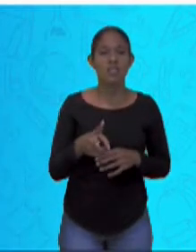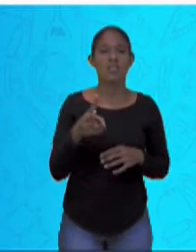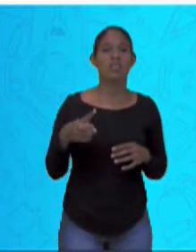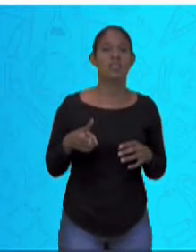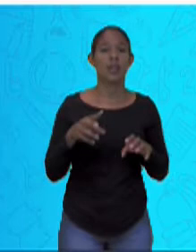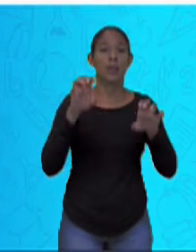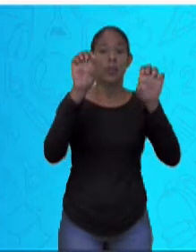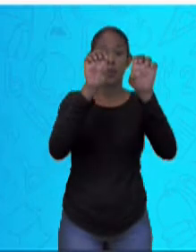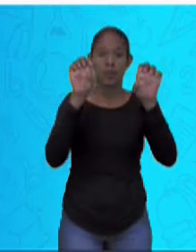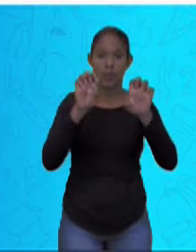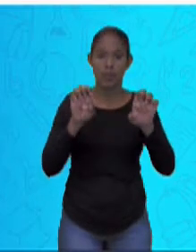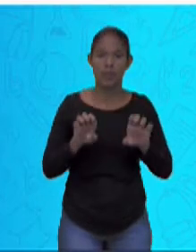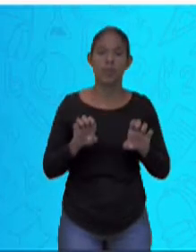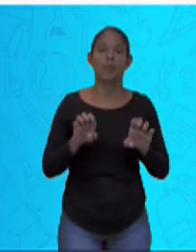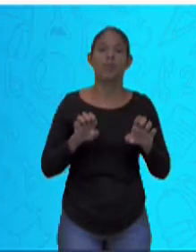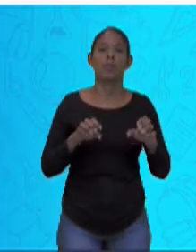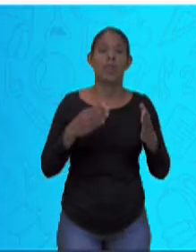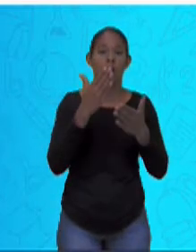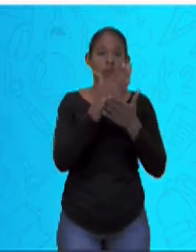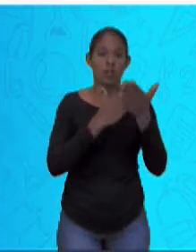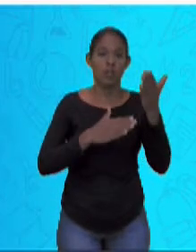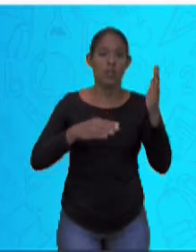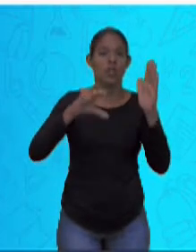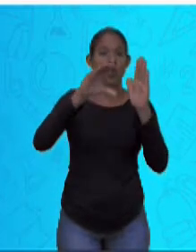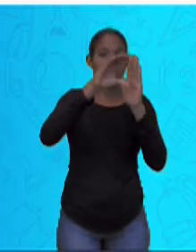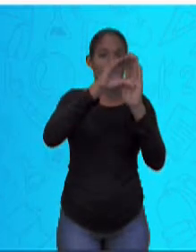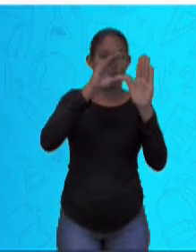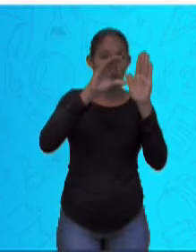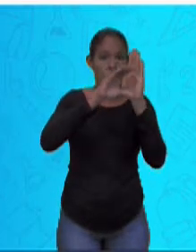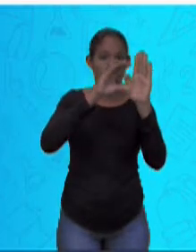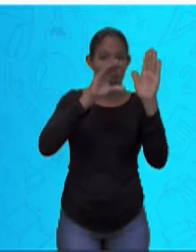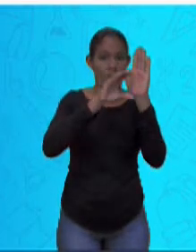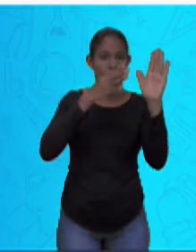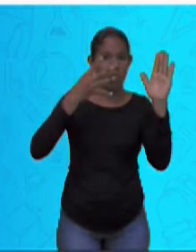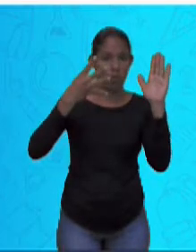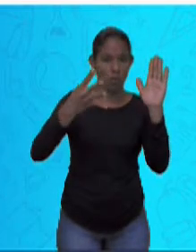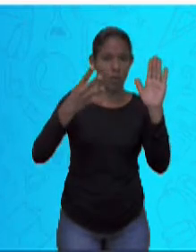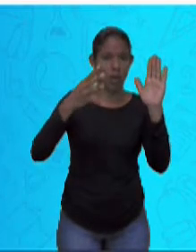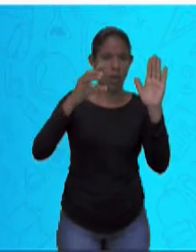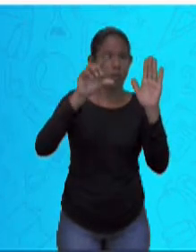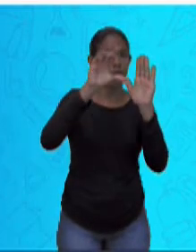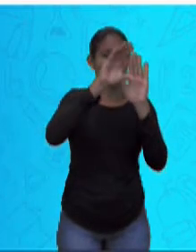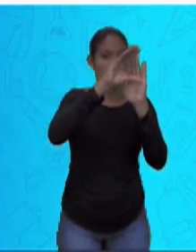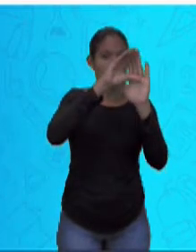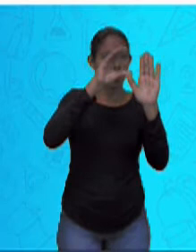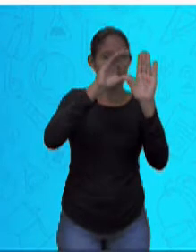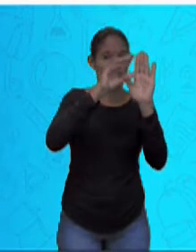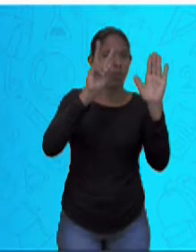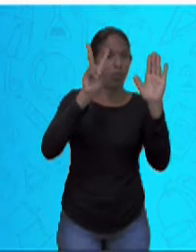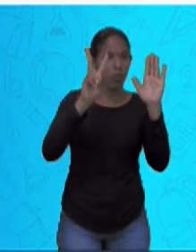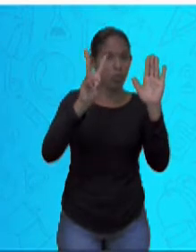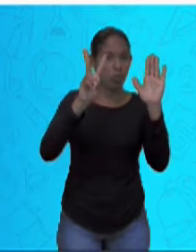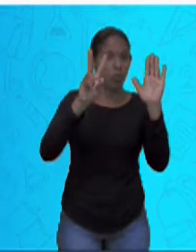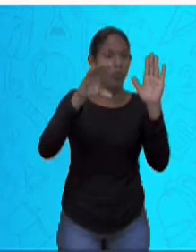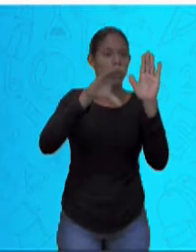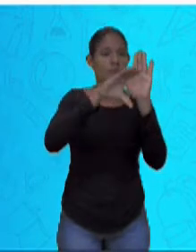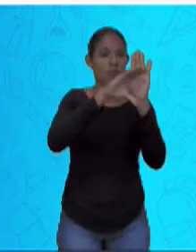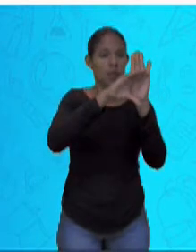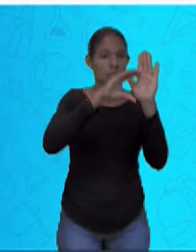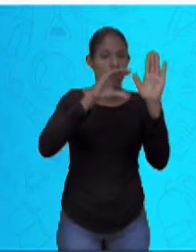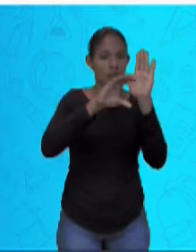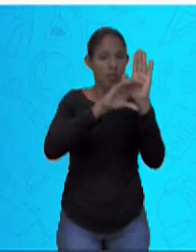mesma estrutura, 4 estrofes, sendo 2 quartetos e 2